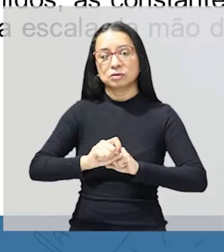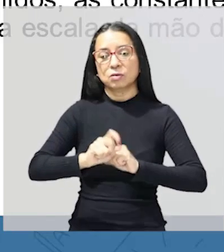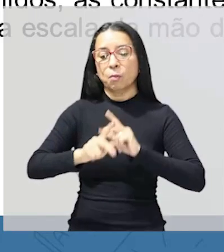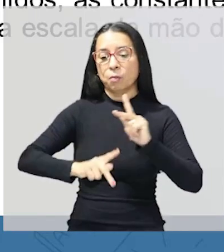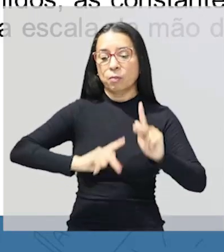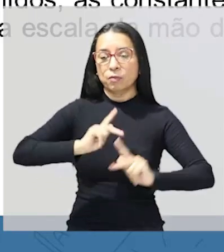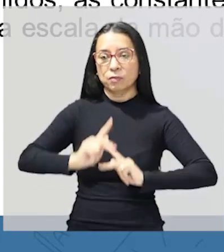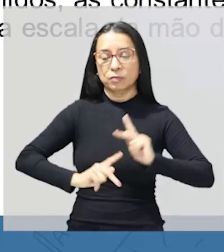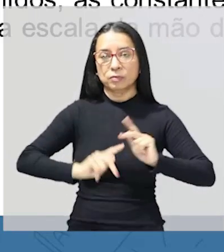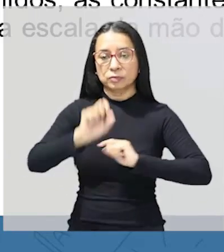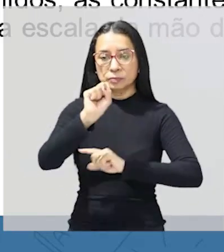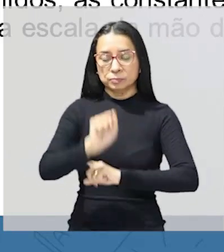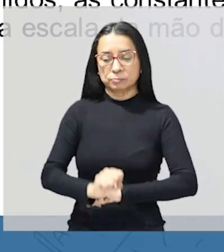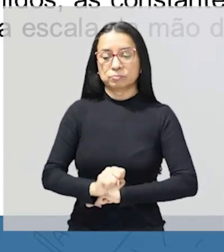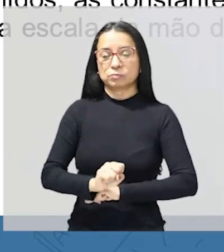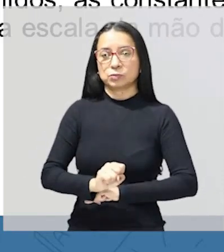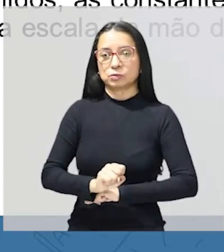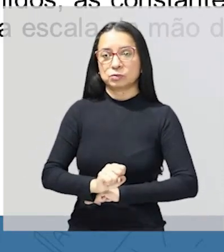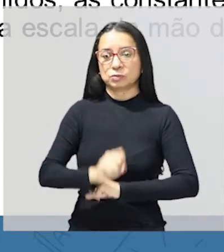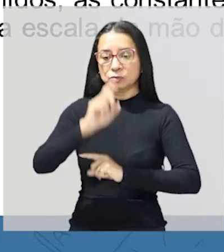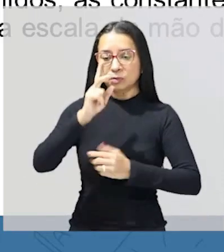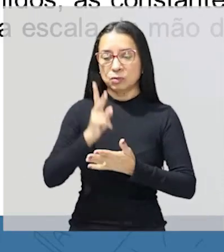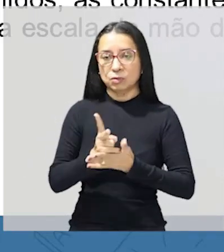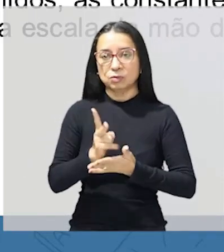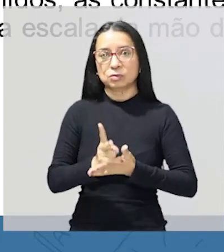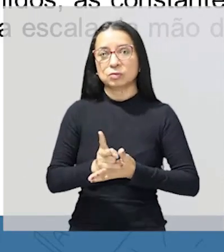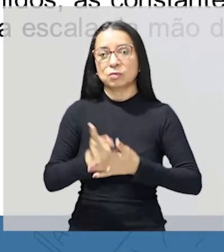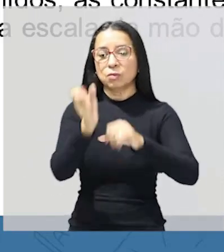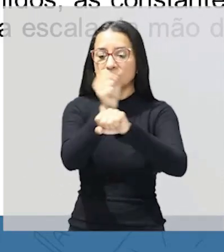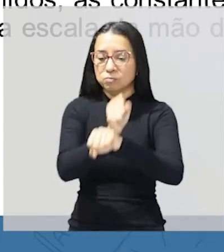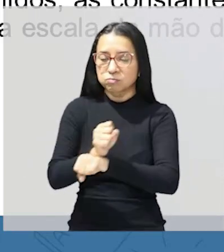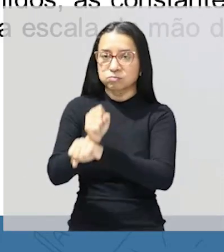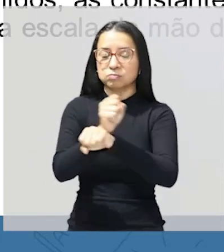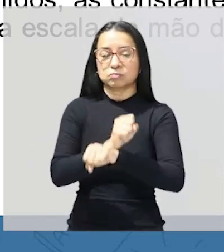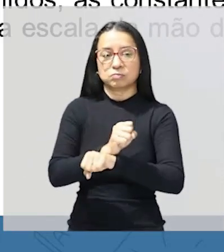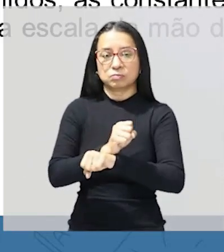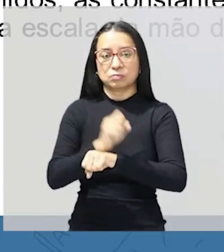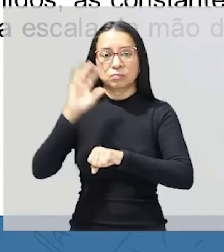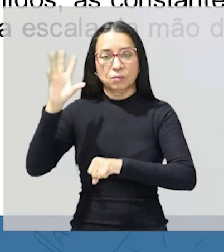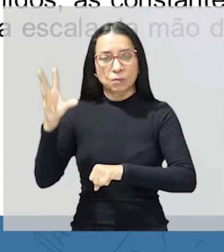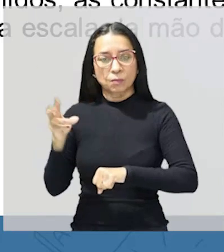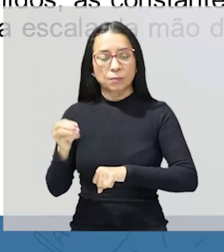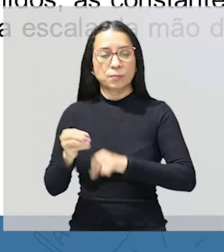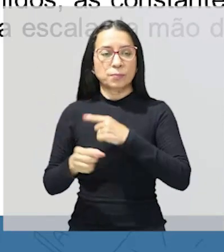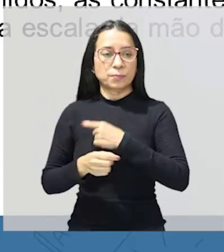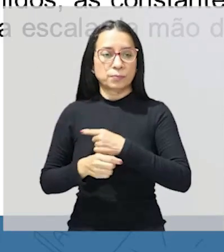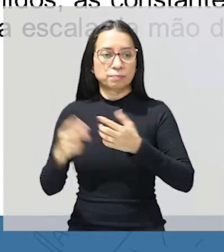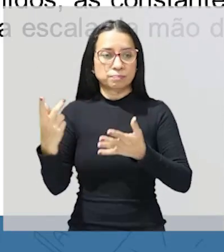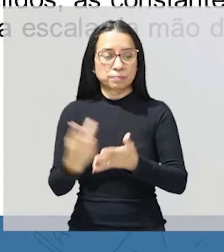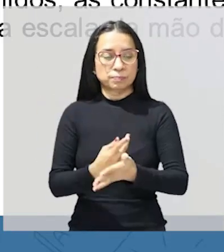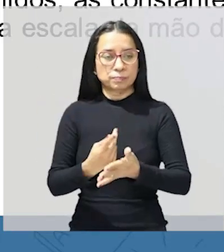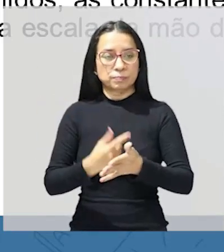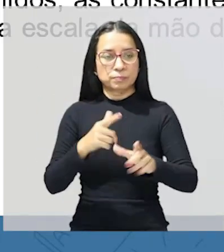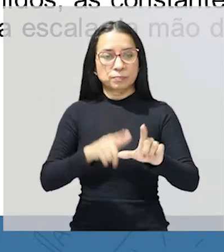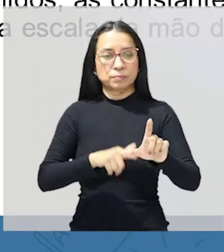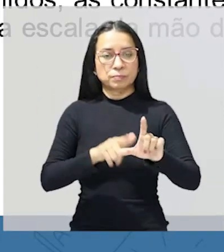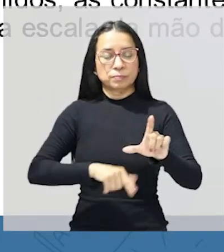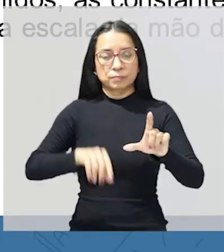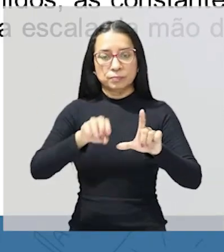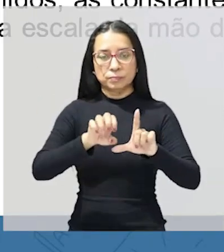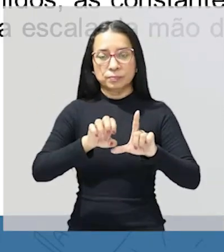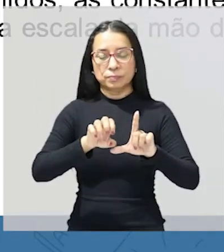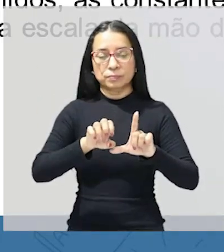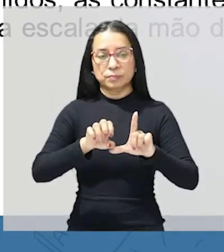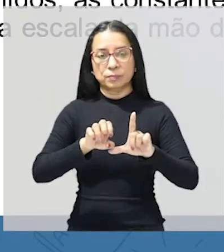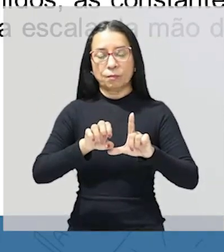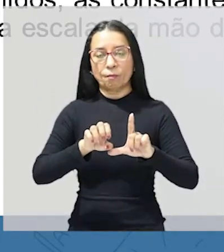povoamento. No sul, predominou a escravidão africana. Então está errado. Letra E. No Brasil, o elevado